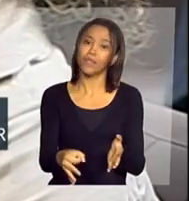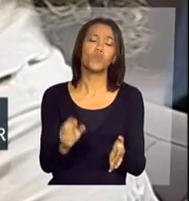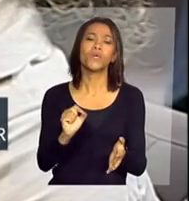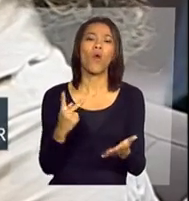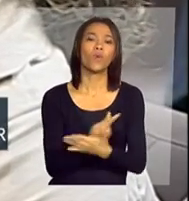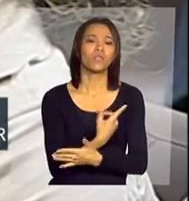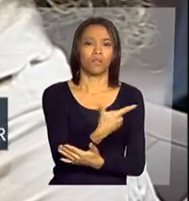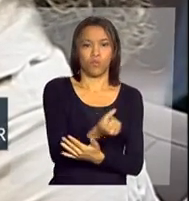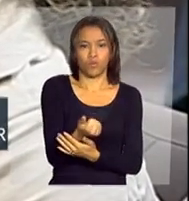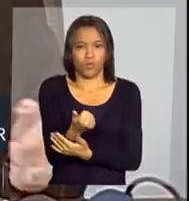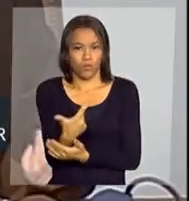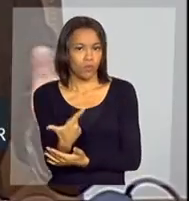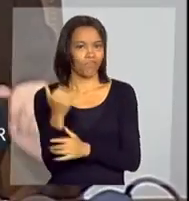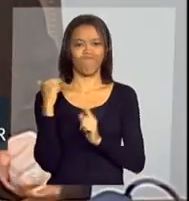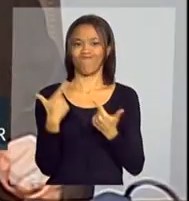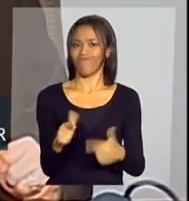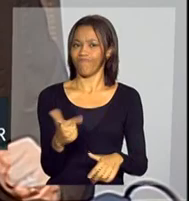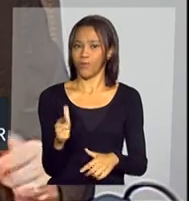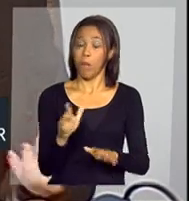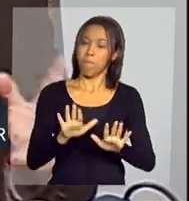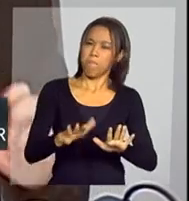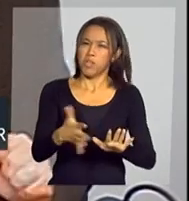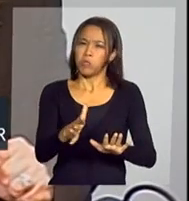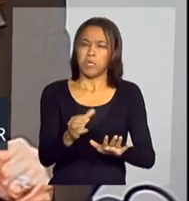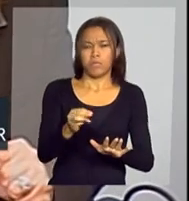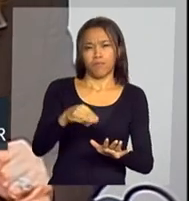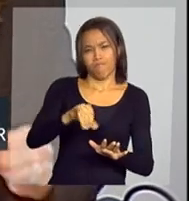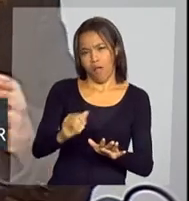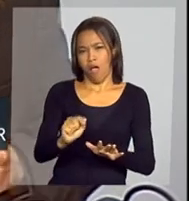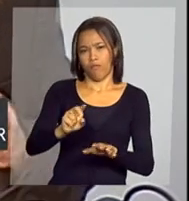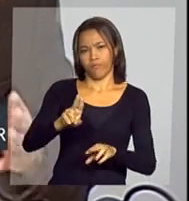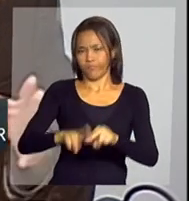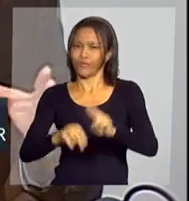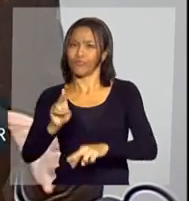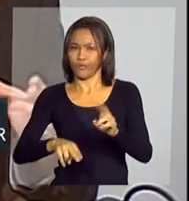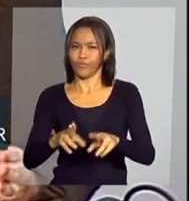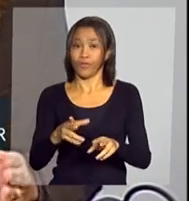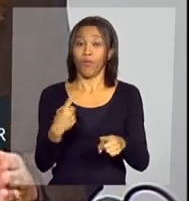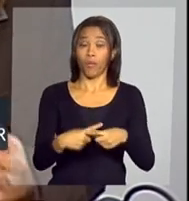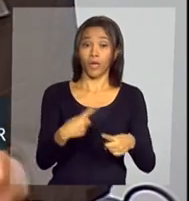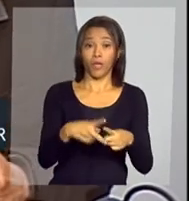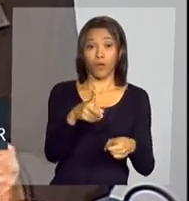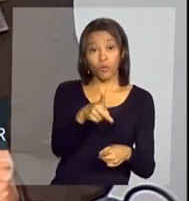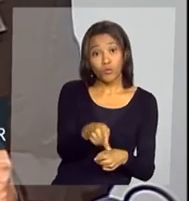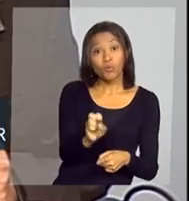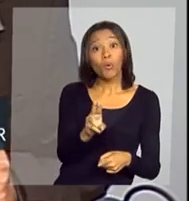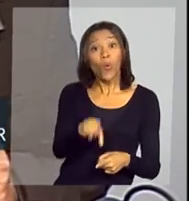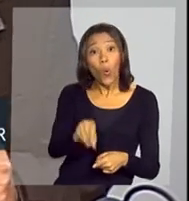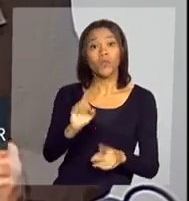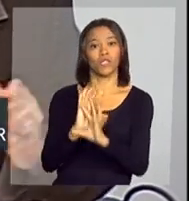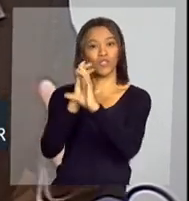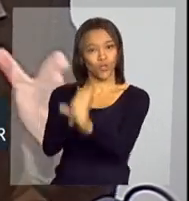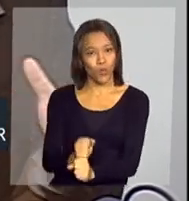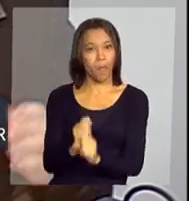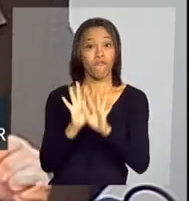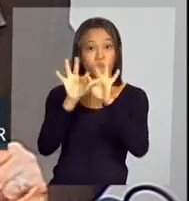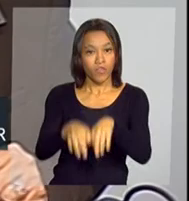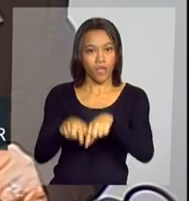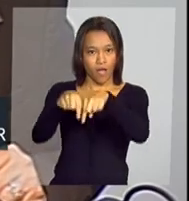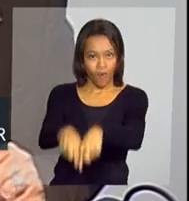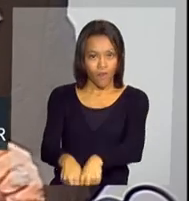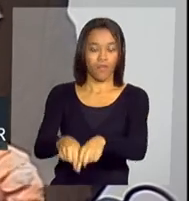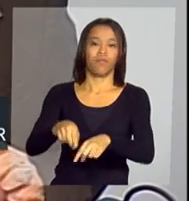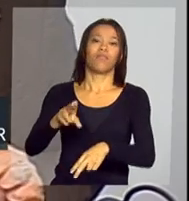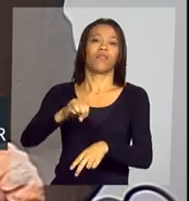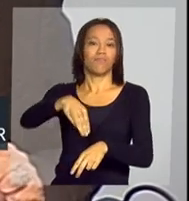isso em 2012 eu voltei isso 6 em maio junho porque os procons consolidam isso em março porque o prazo